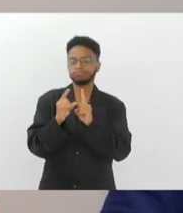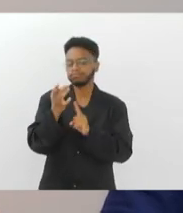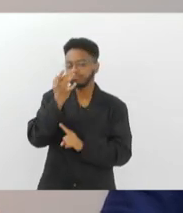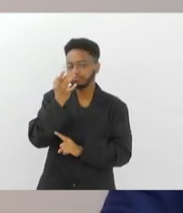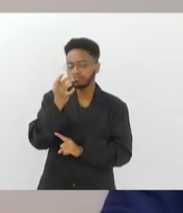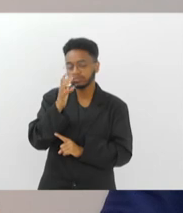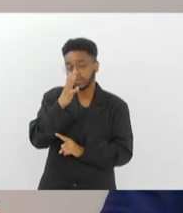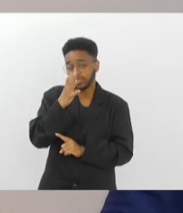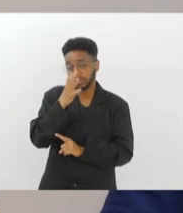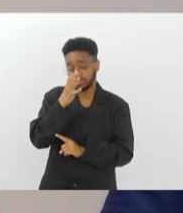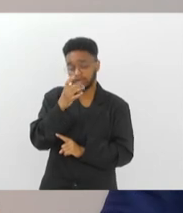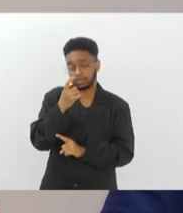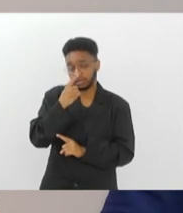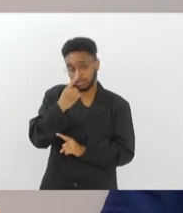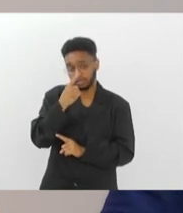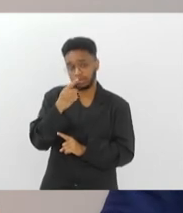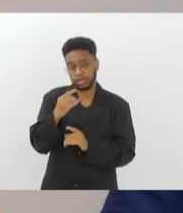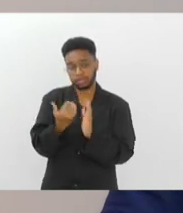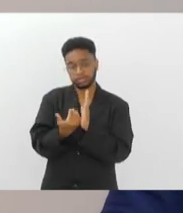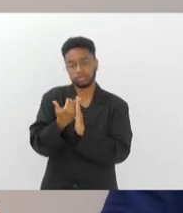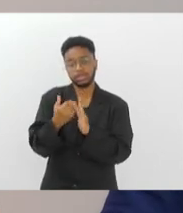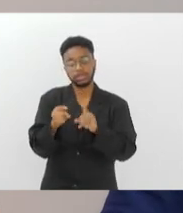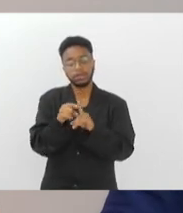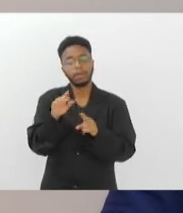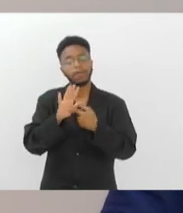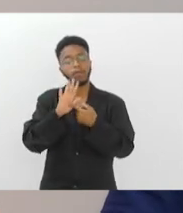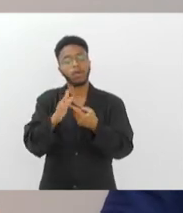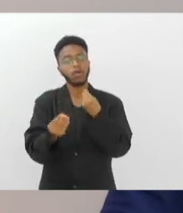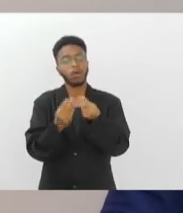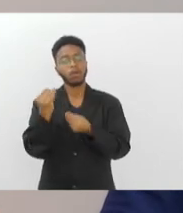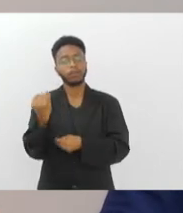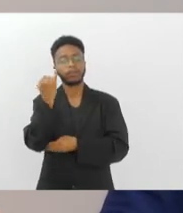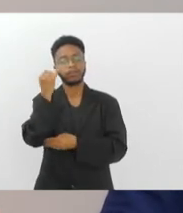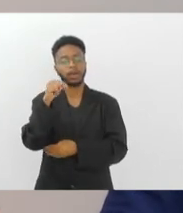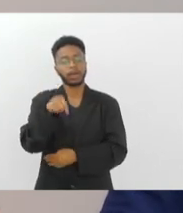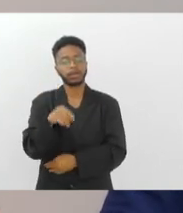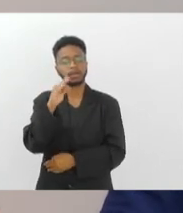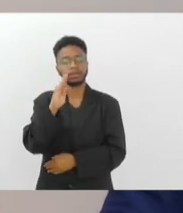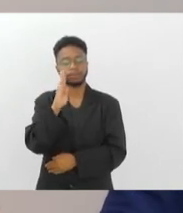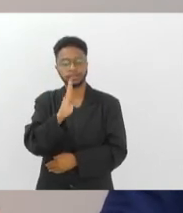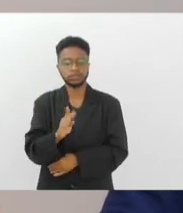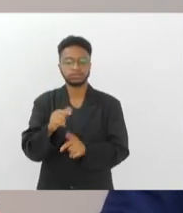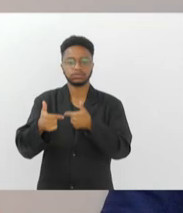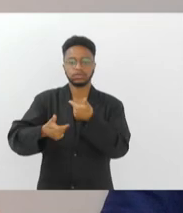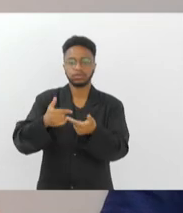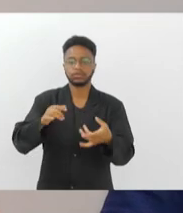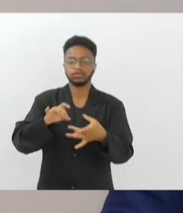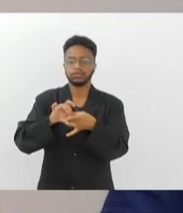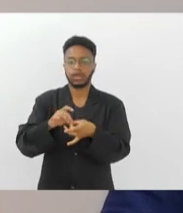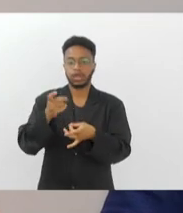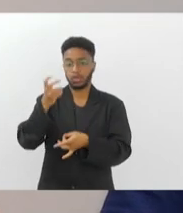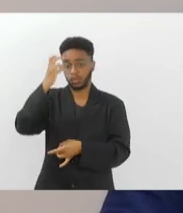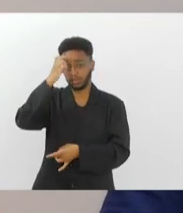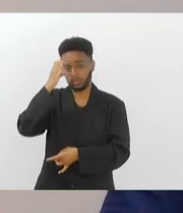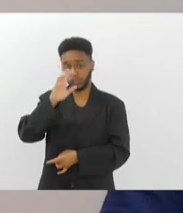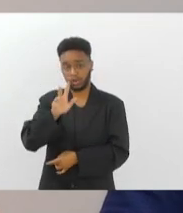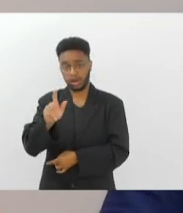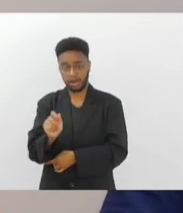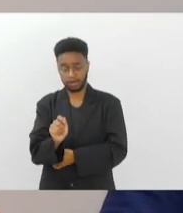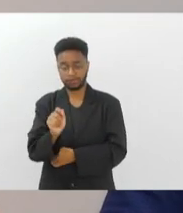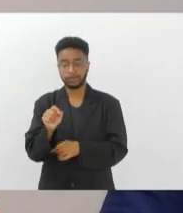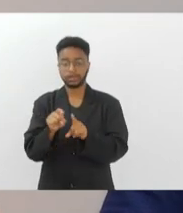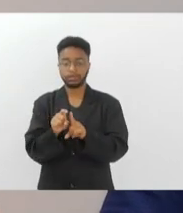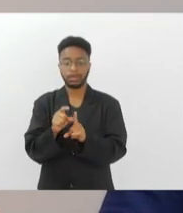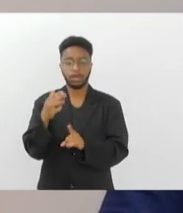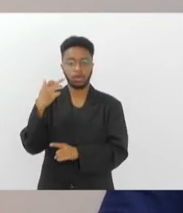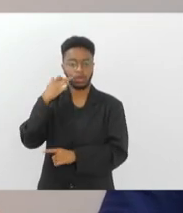dada ao Brasil e, em virtude do trabalho de Angola, da cultura da África do Sul e de